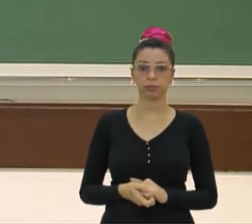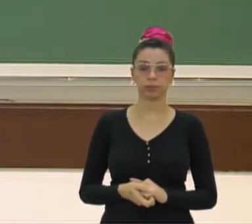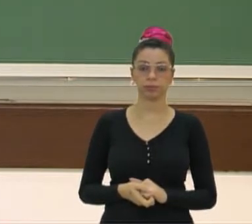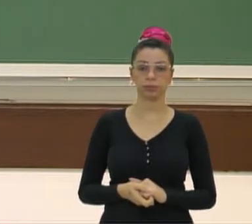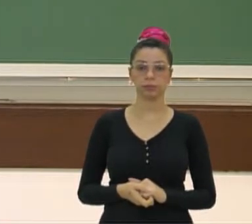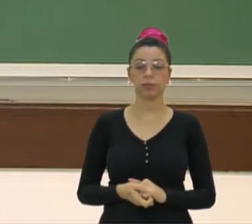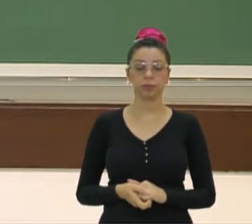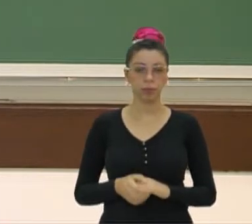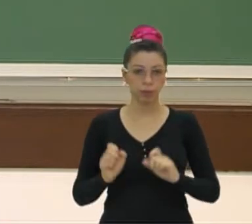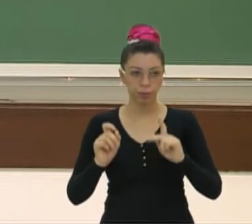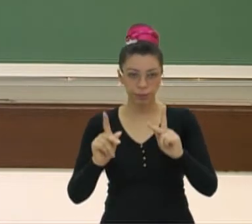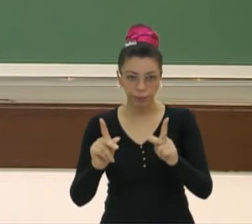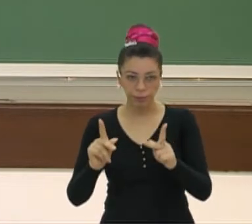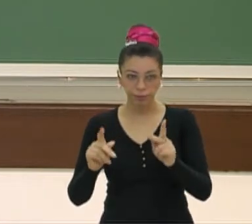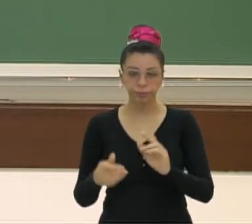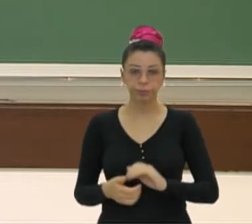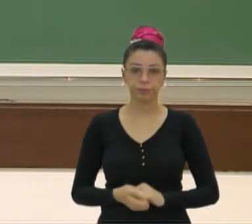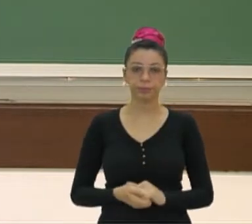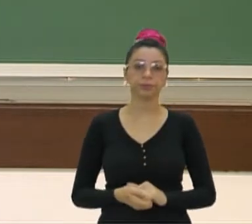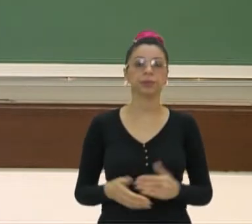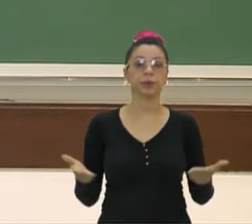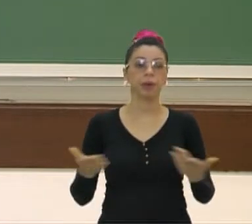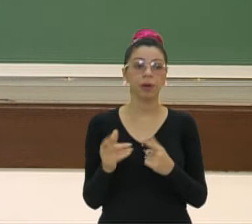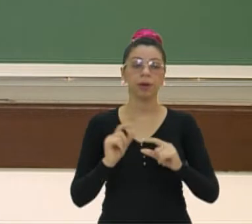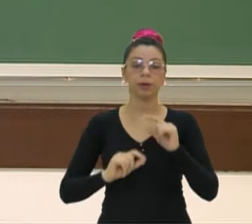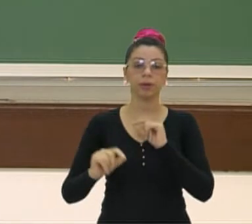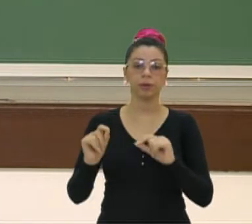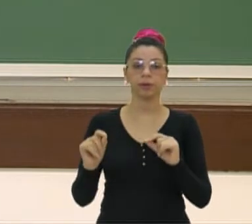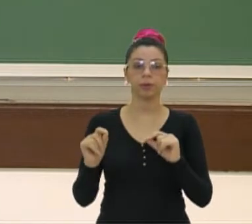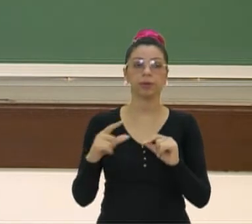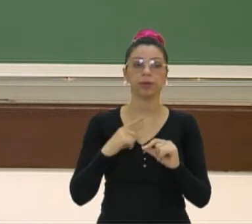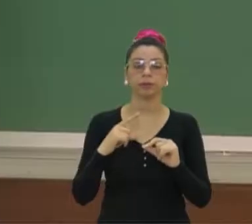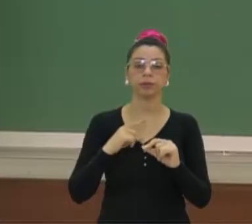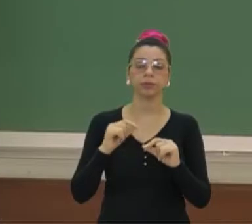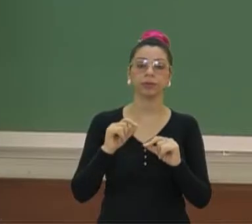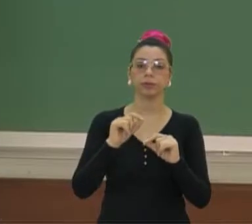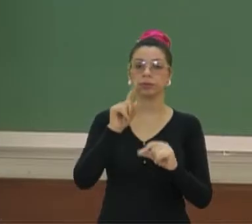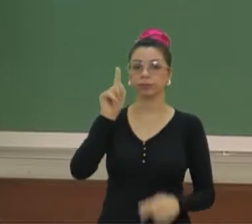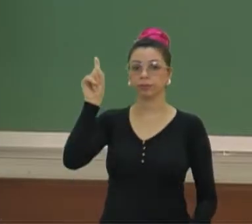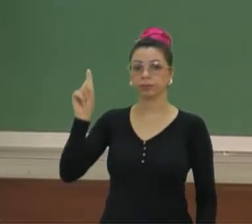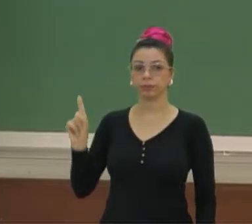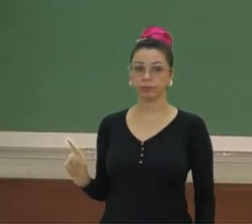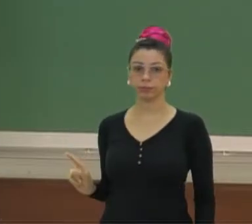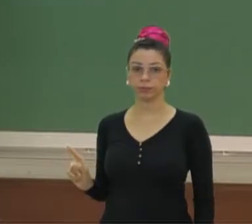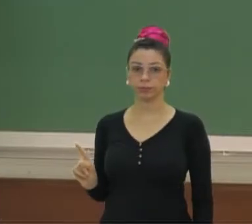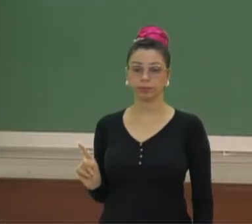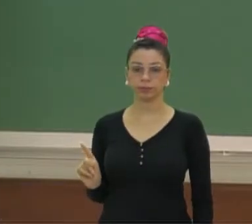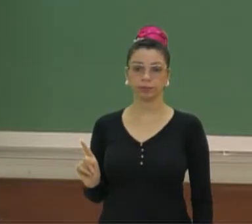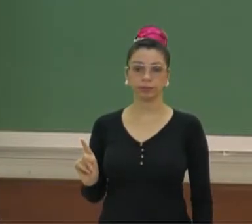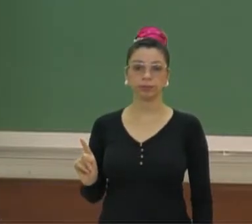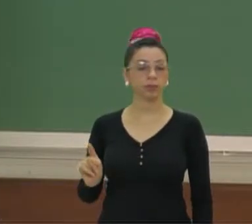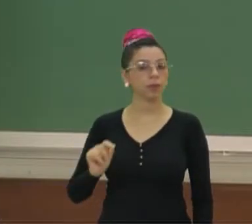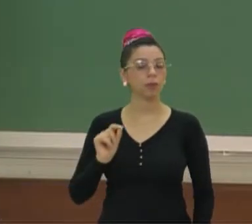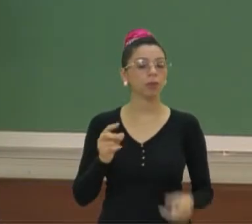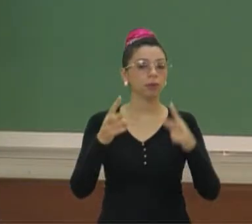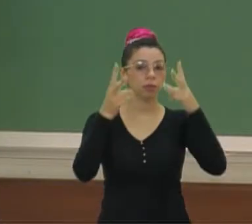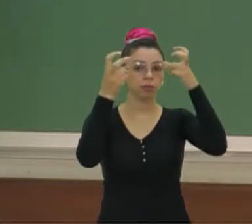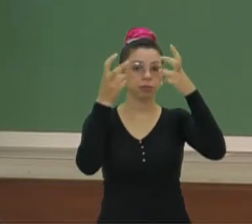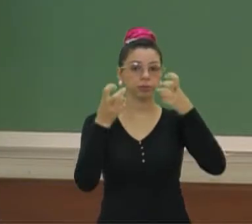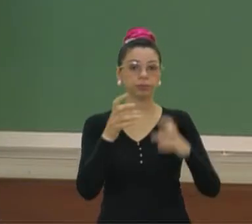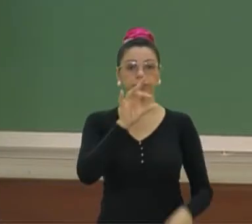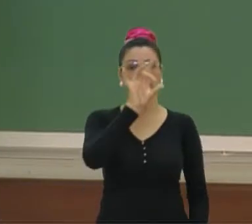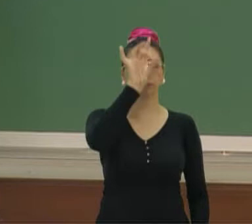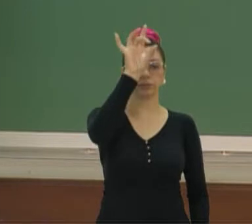contínuo. Ok? Agora, identify simple past or past continuous. Vocês vão observar cada uma